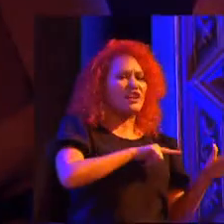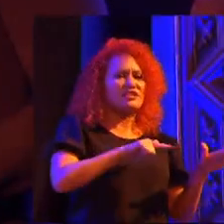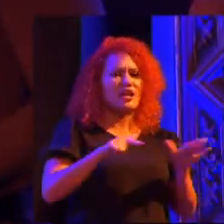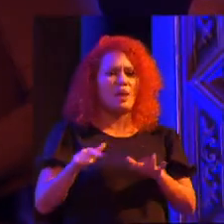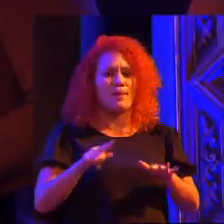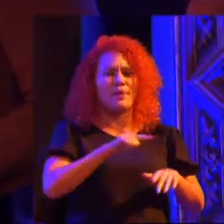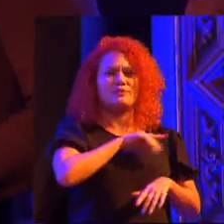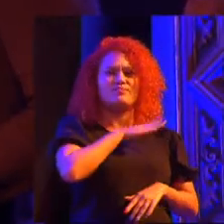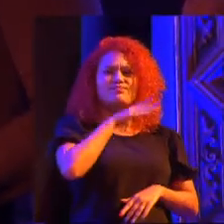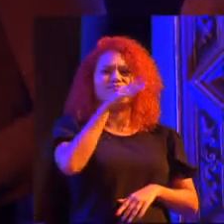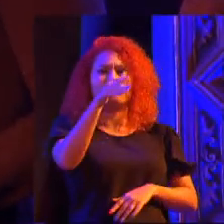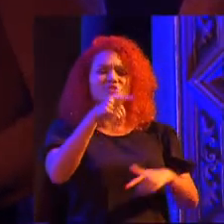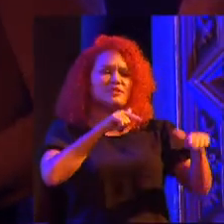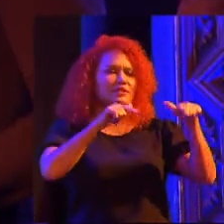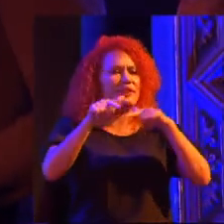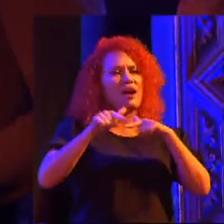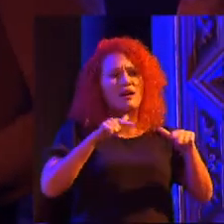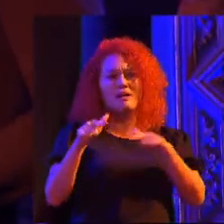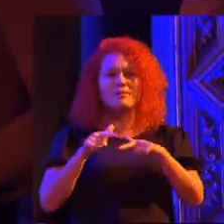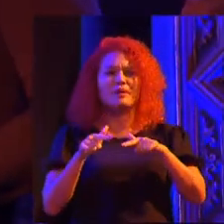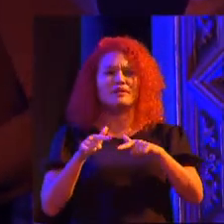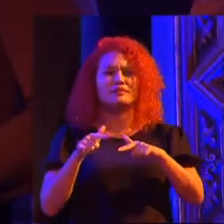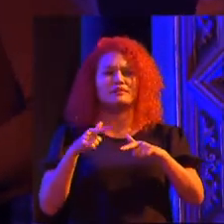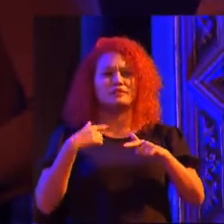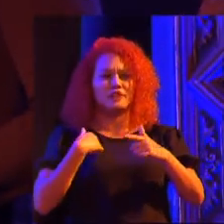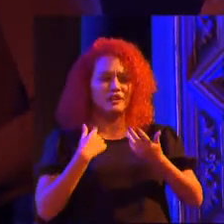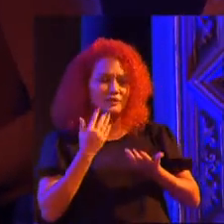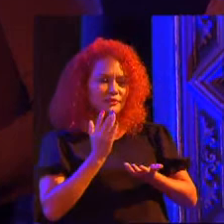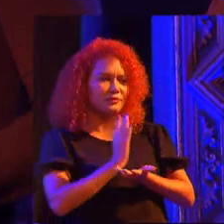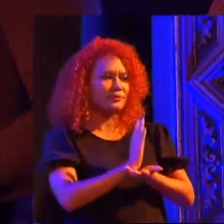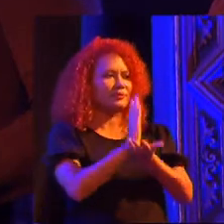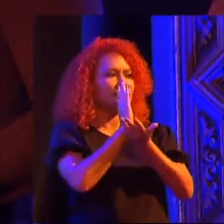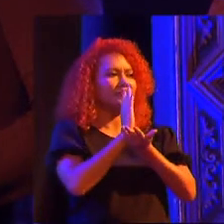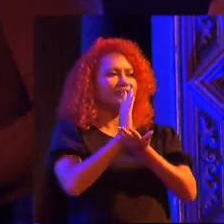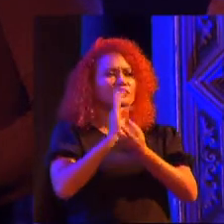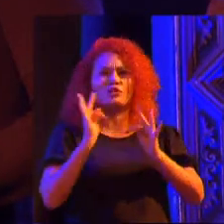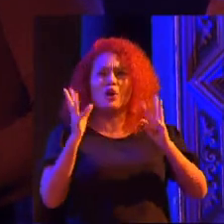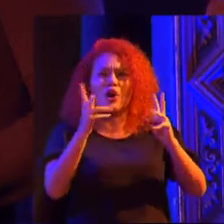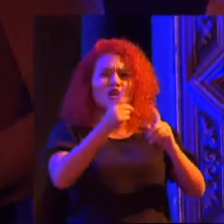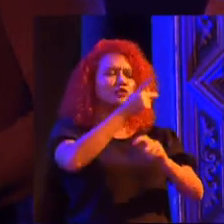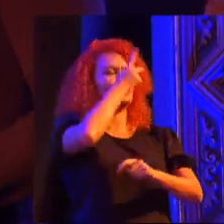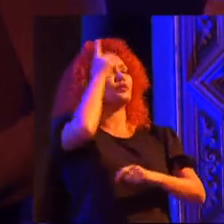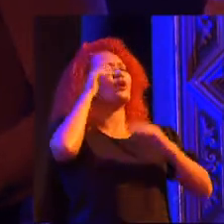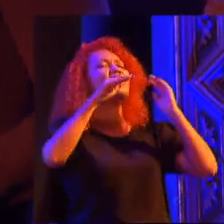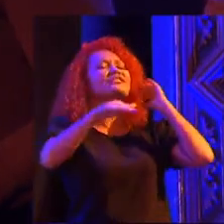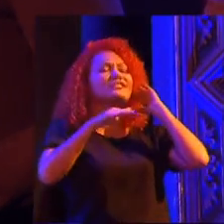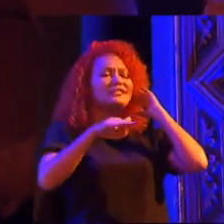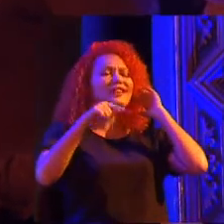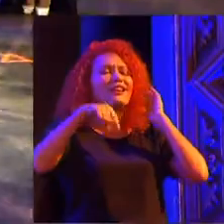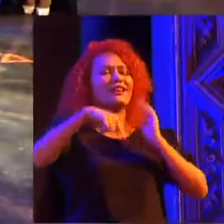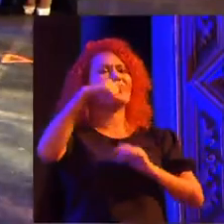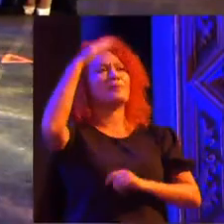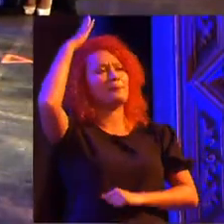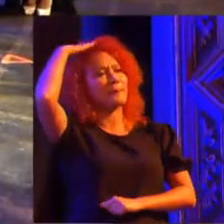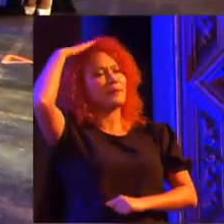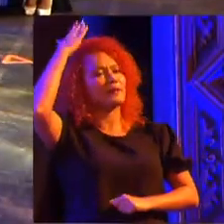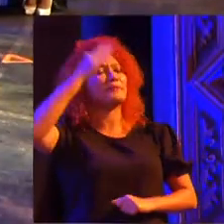para desenvolver o seu trabalho. Então, a gente divide esse prêmio com todos os DJs paraenses também. Muito obrigado.